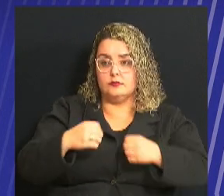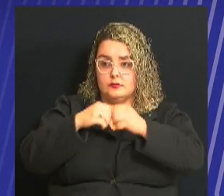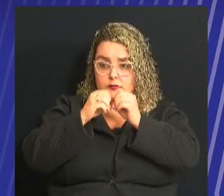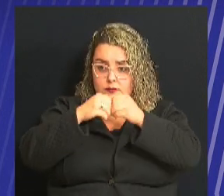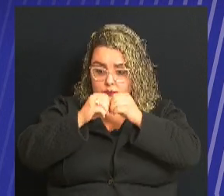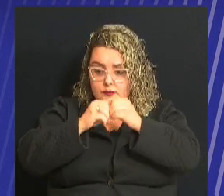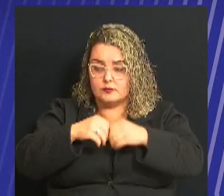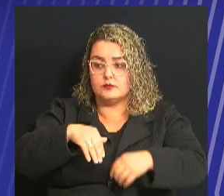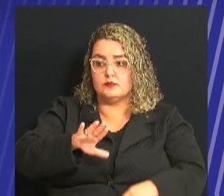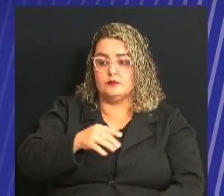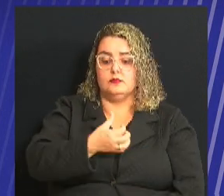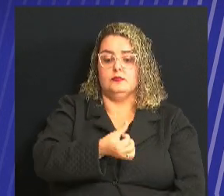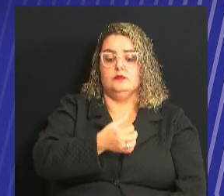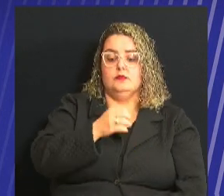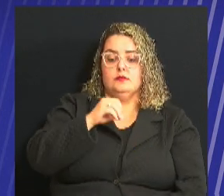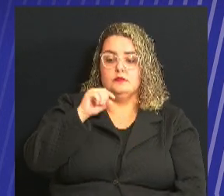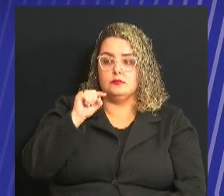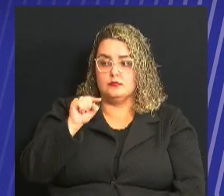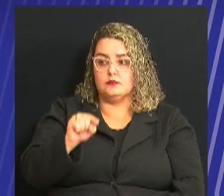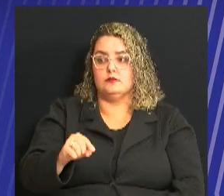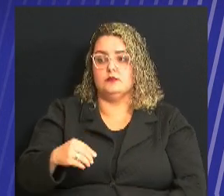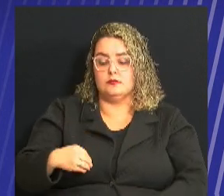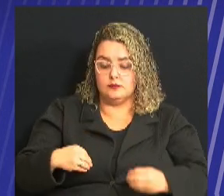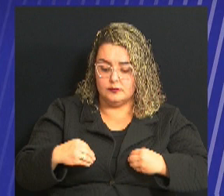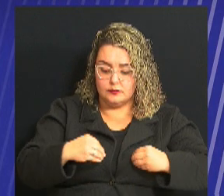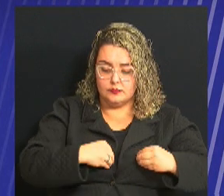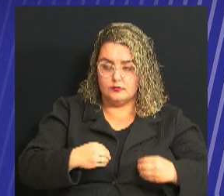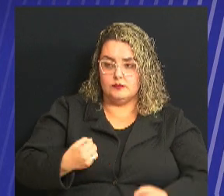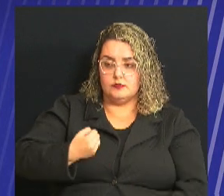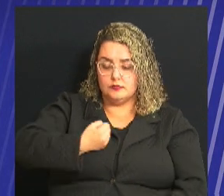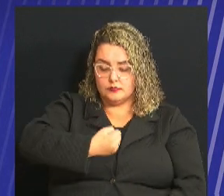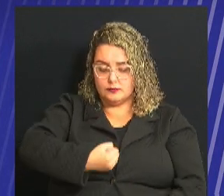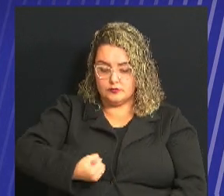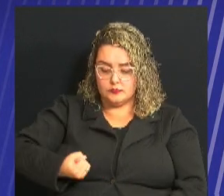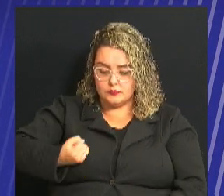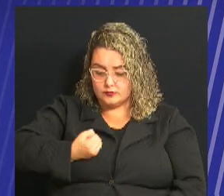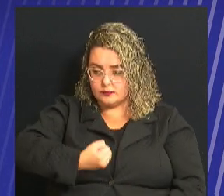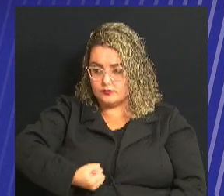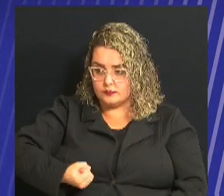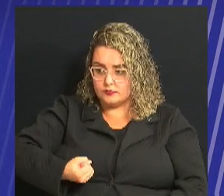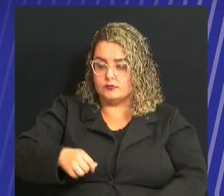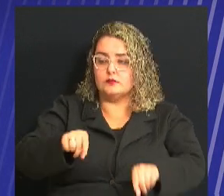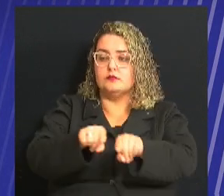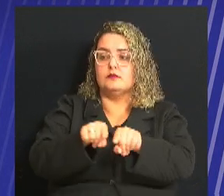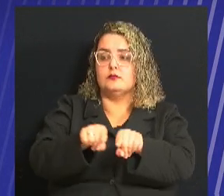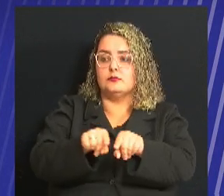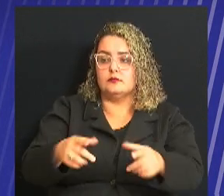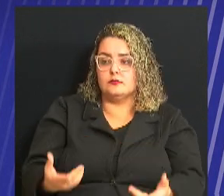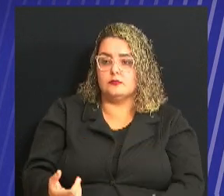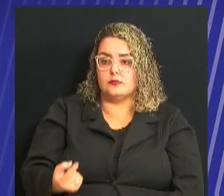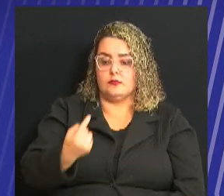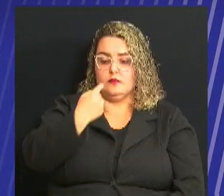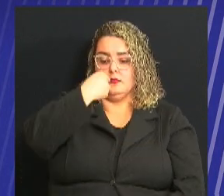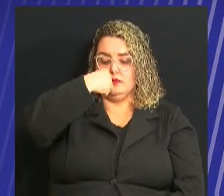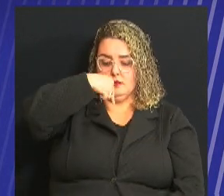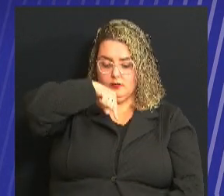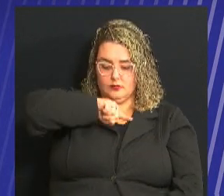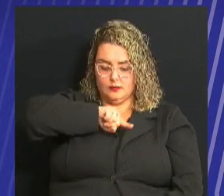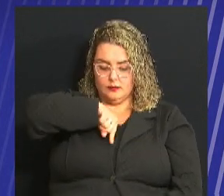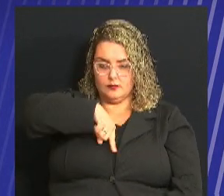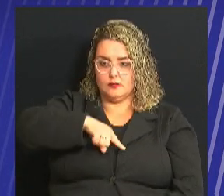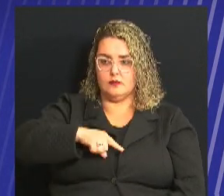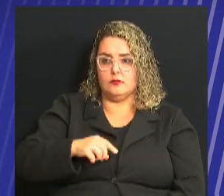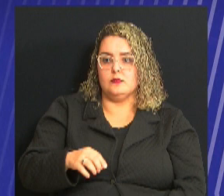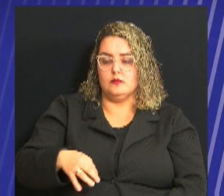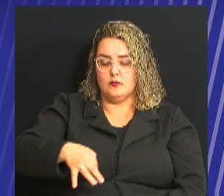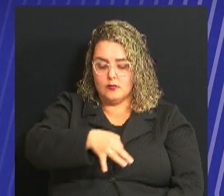mais de 60 mil exames de ultrassonografia, além de exames de endoscopia, colonoscopia,